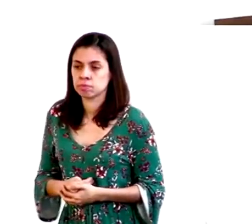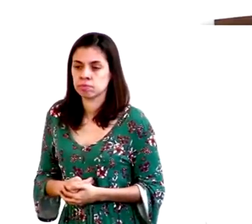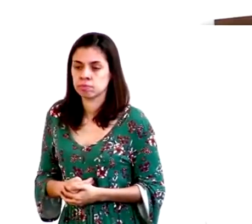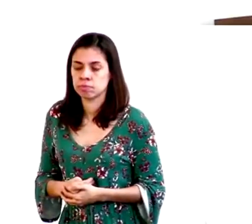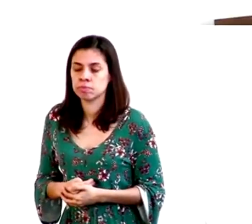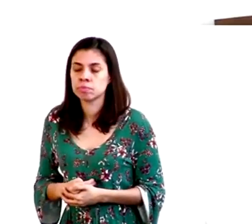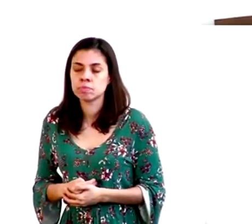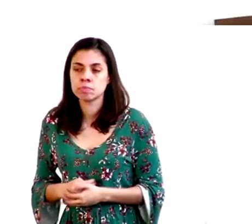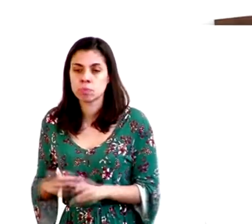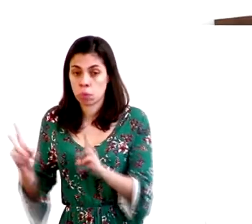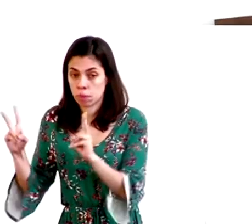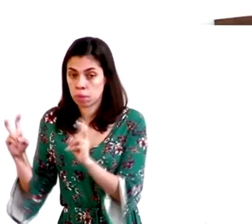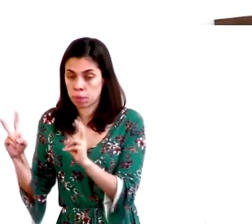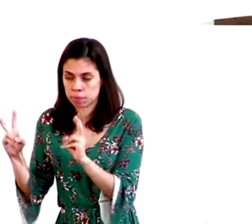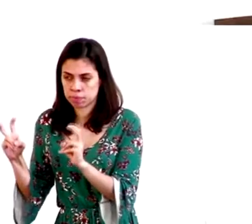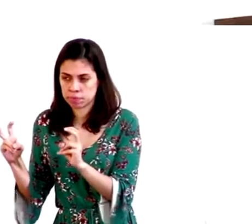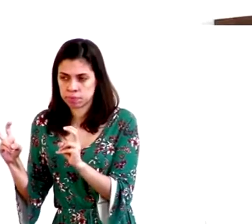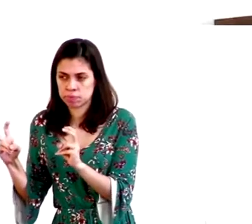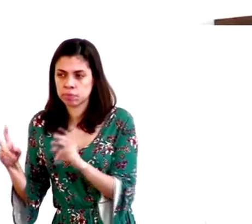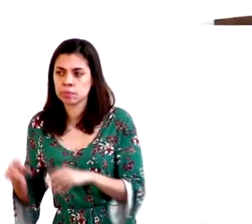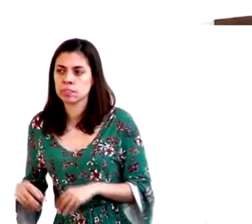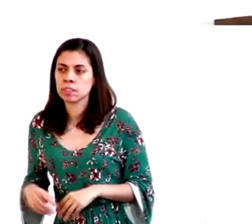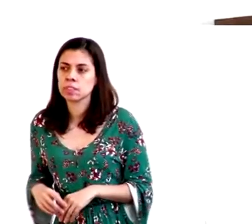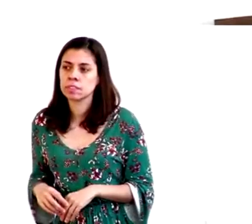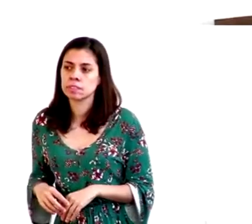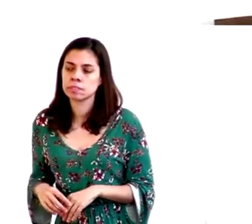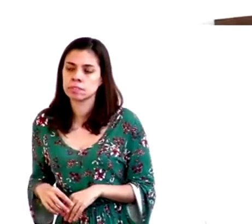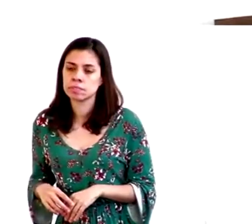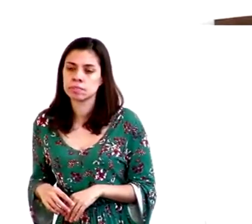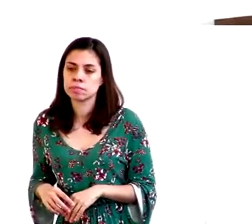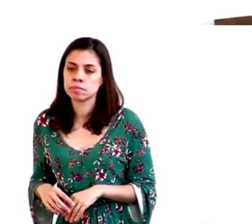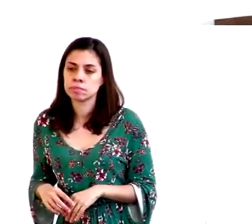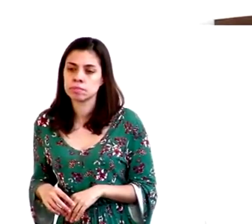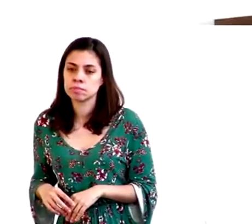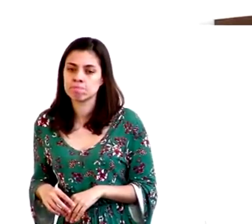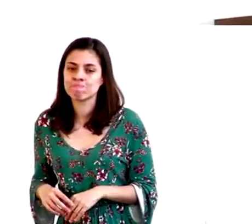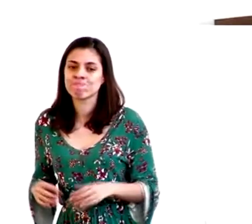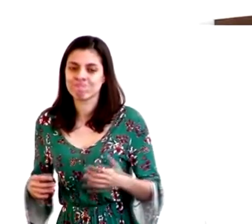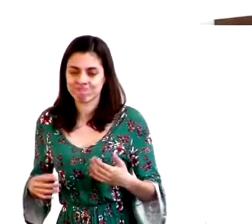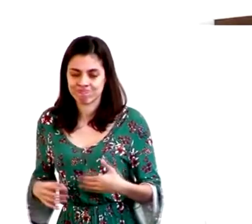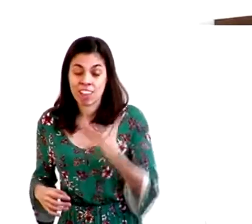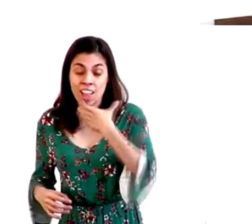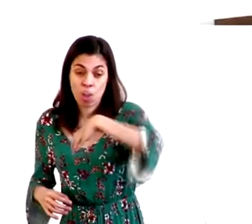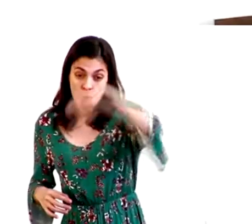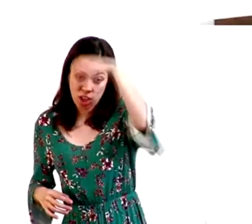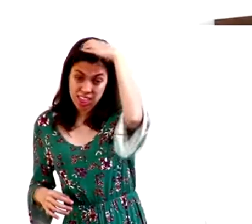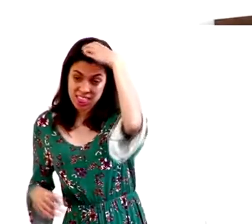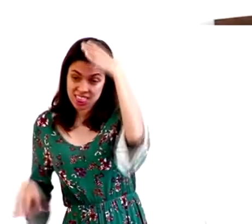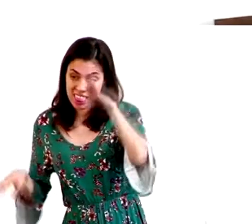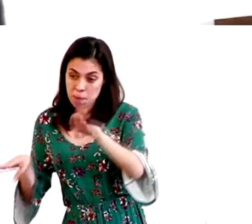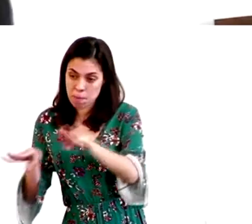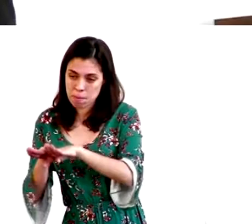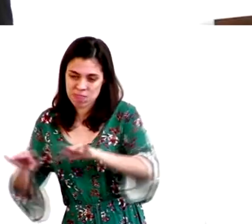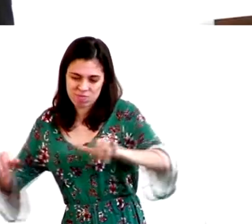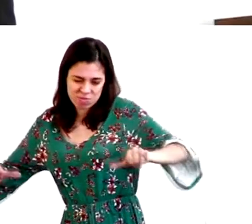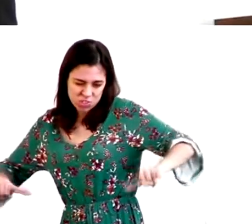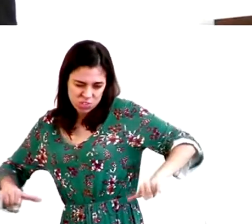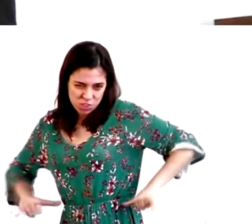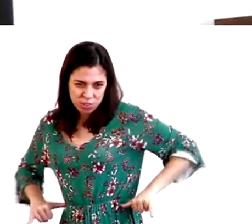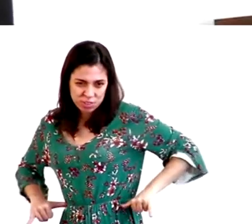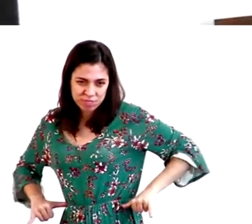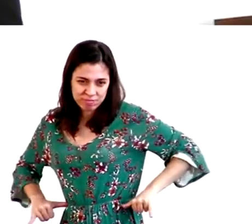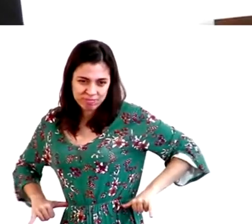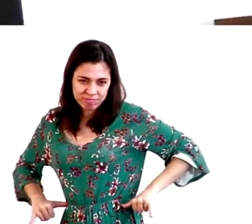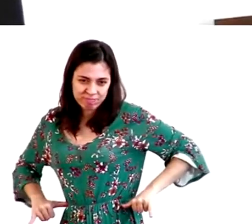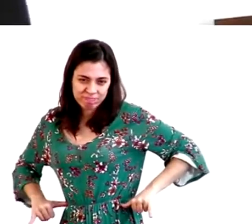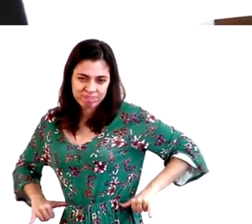a informação, ou vamos ser apresentados ao Rei sofredor, que é crucificado